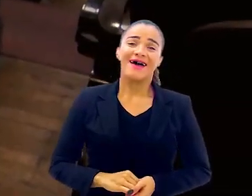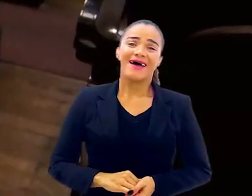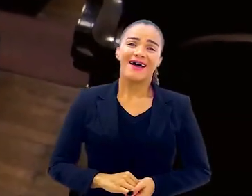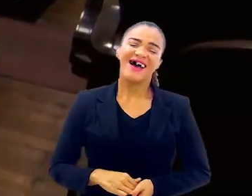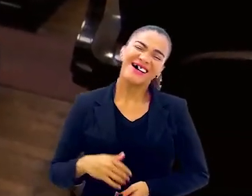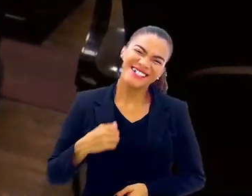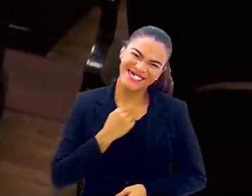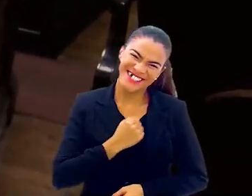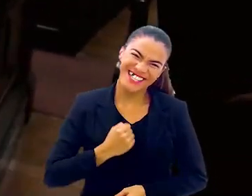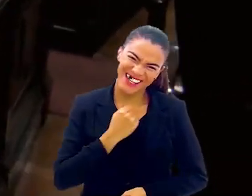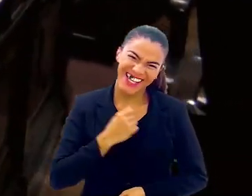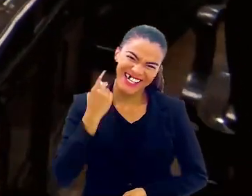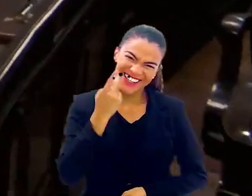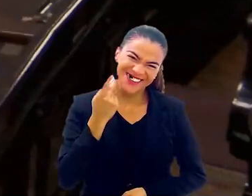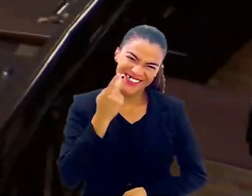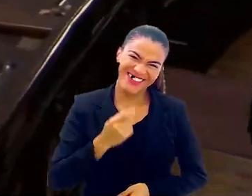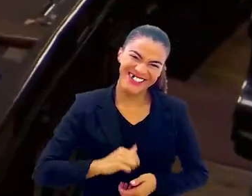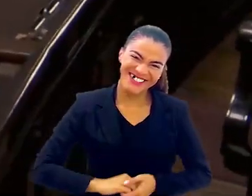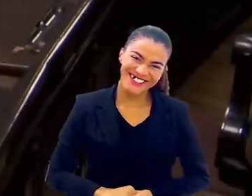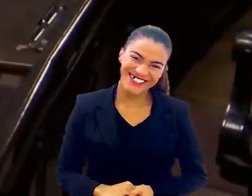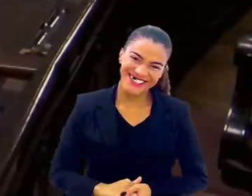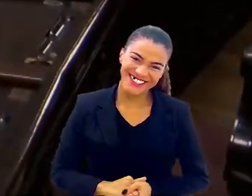Até mandar a polícia.